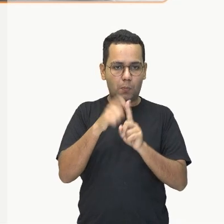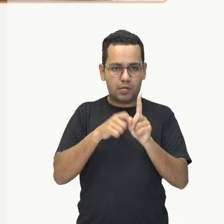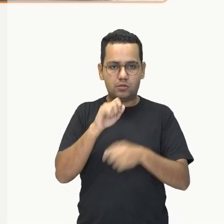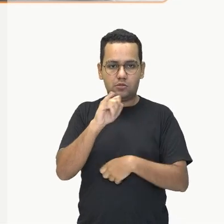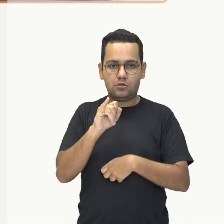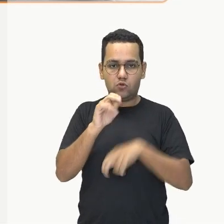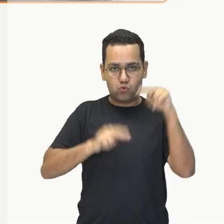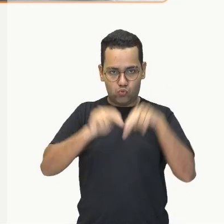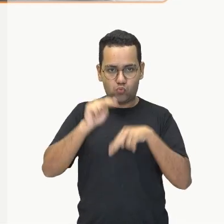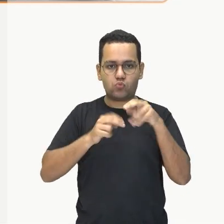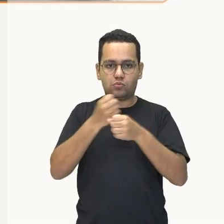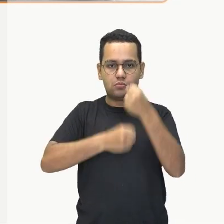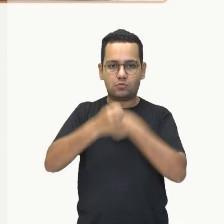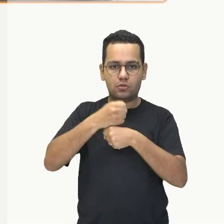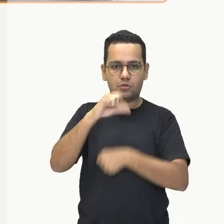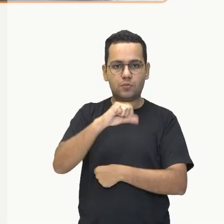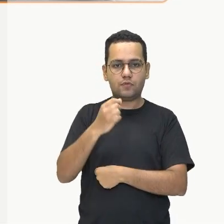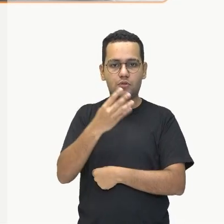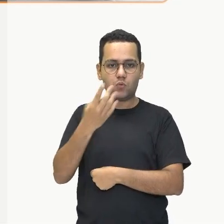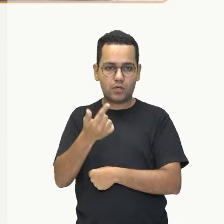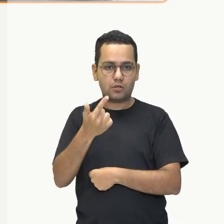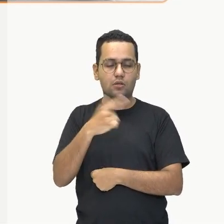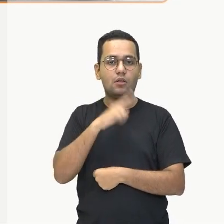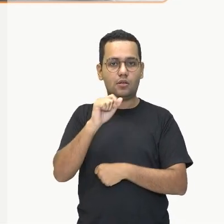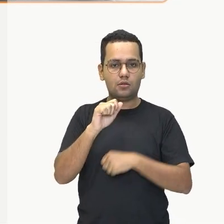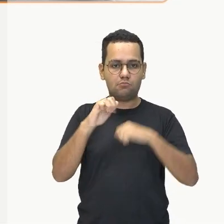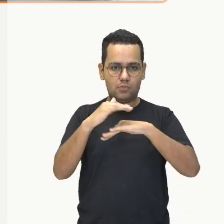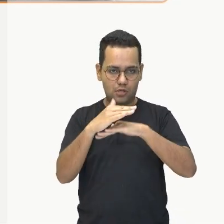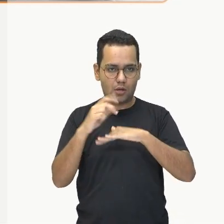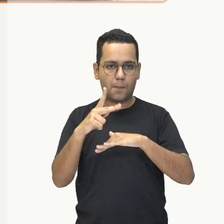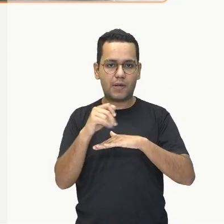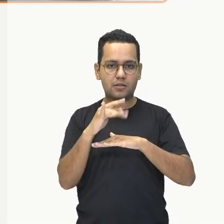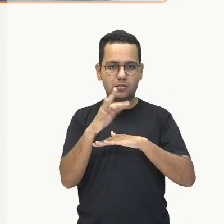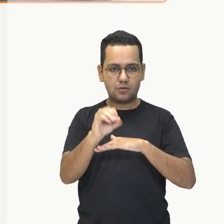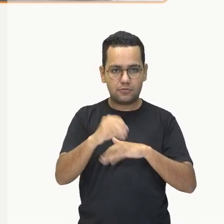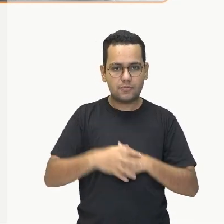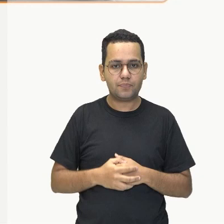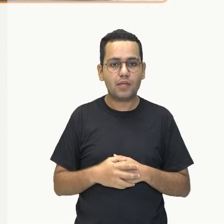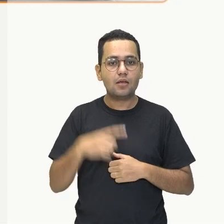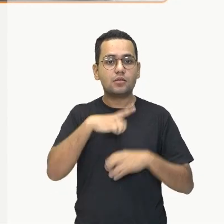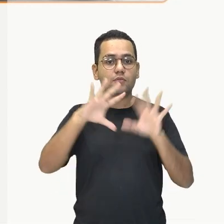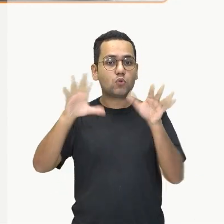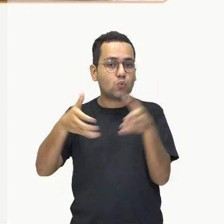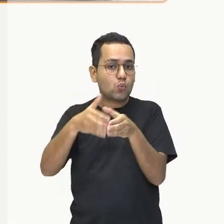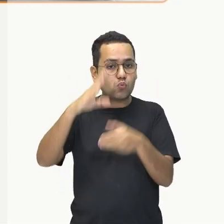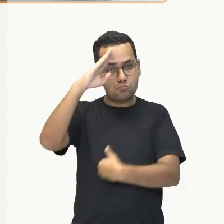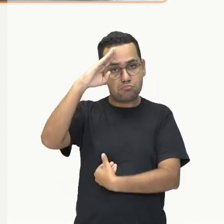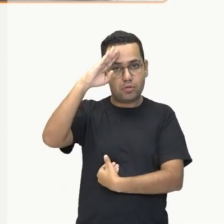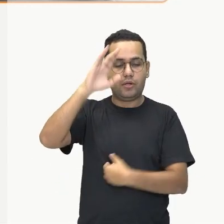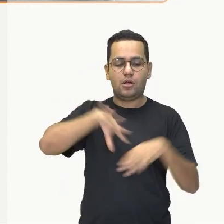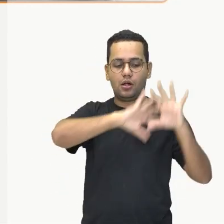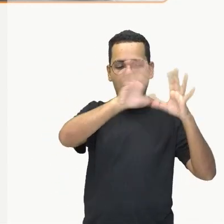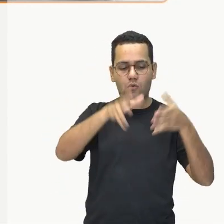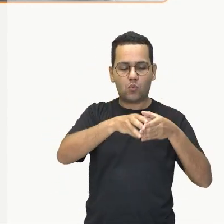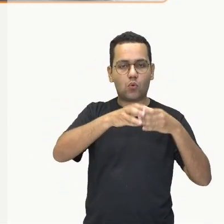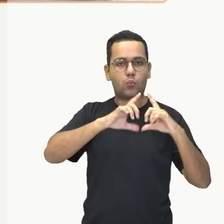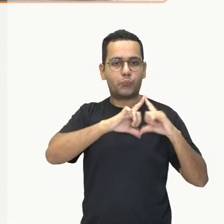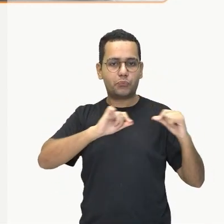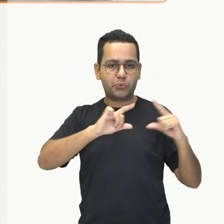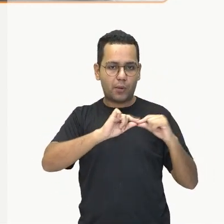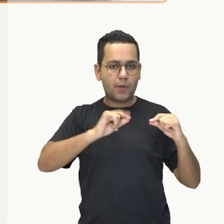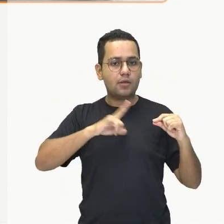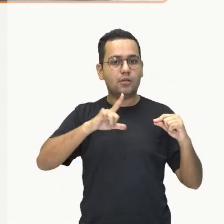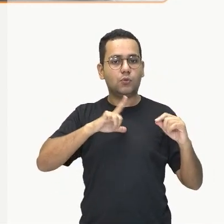1942 no Oceano Pacífico entre as forças dos Estados Unidos e do Império do Japão durante